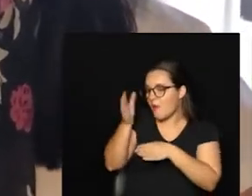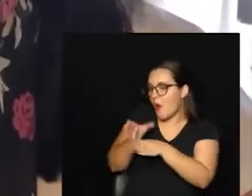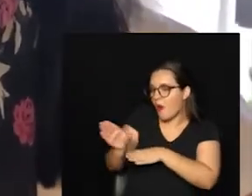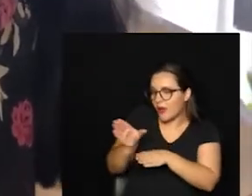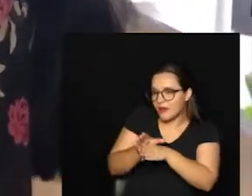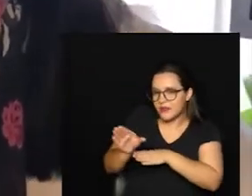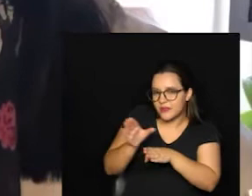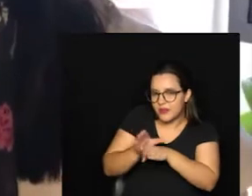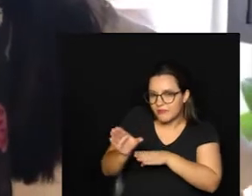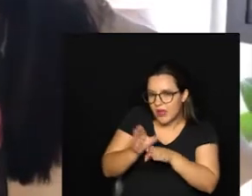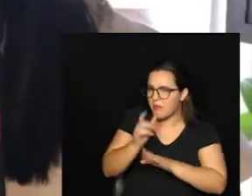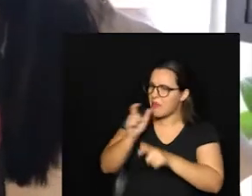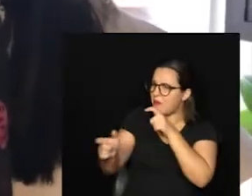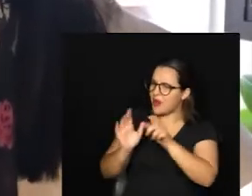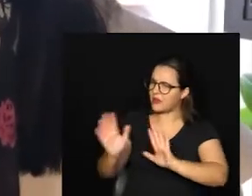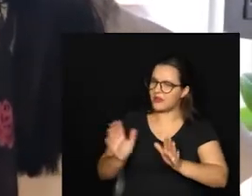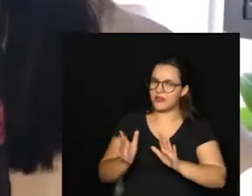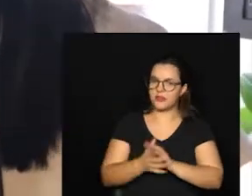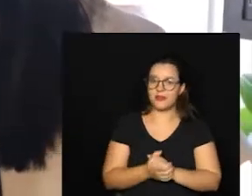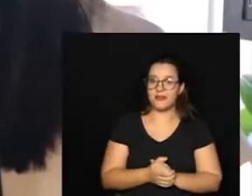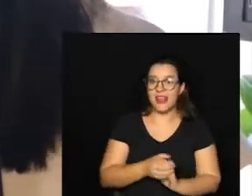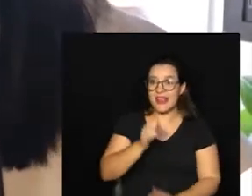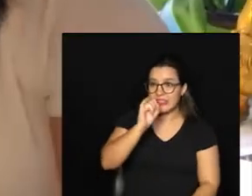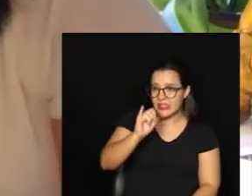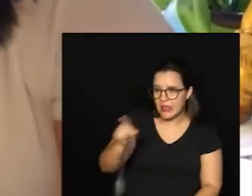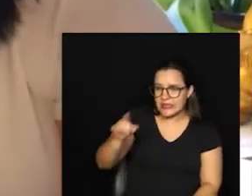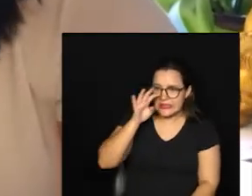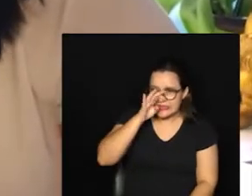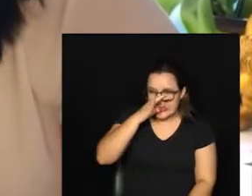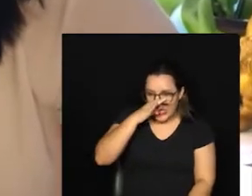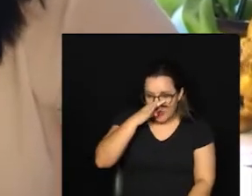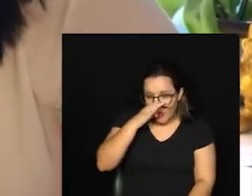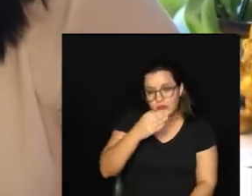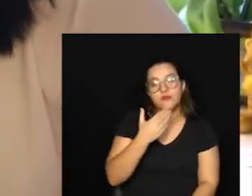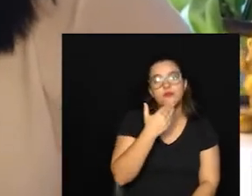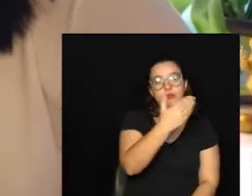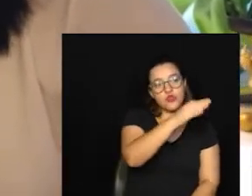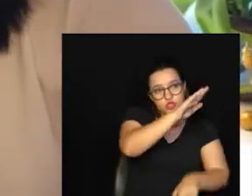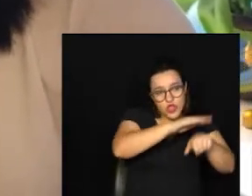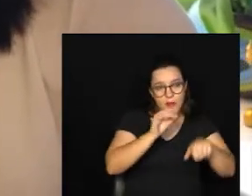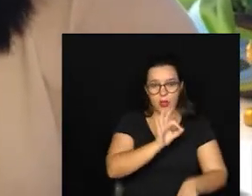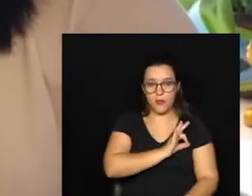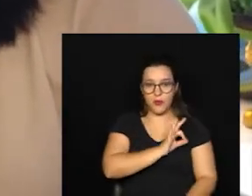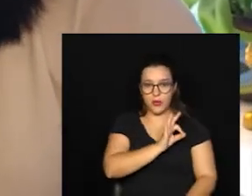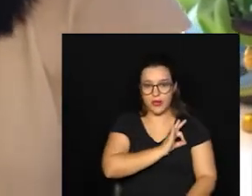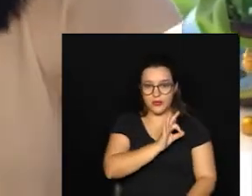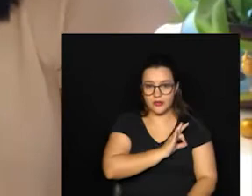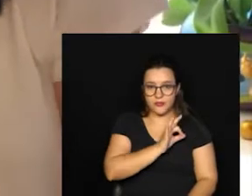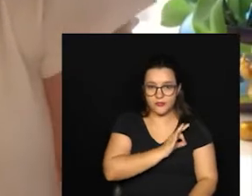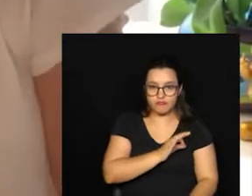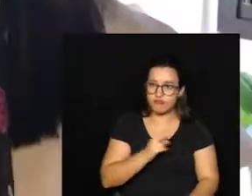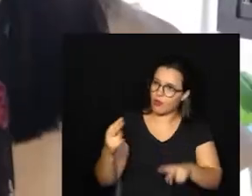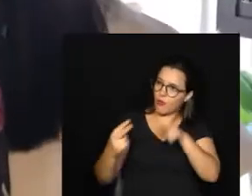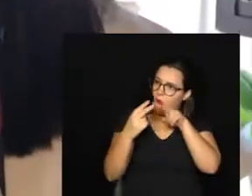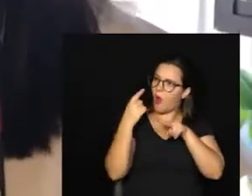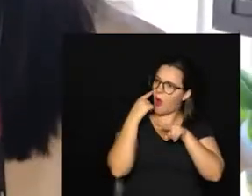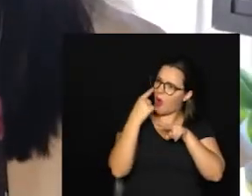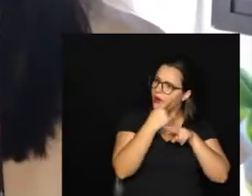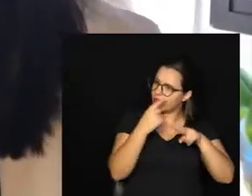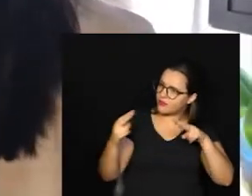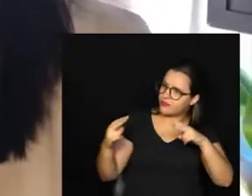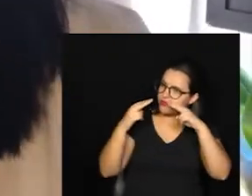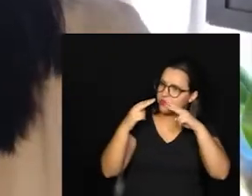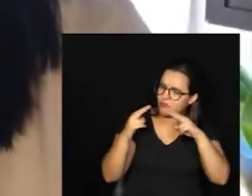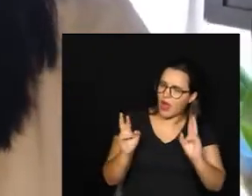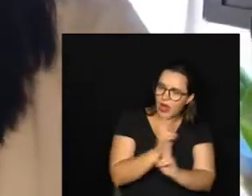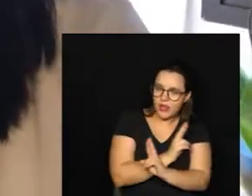que, em última situação, a gente deve chamar a polícia. Ela reforça que a comunicação visual nunca é demais. Tanto nas